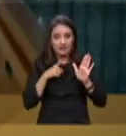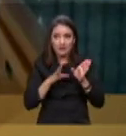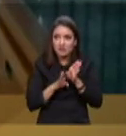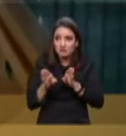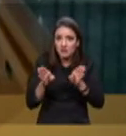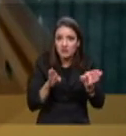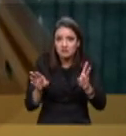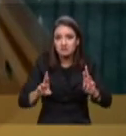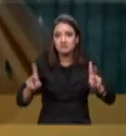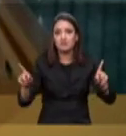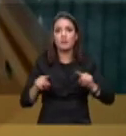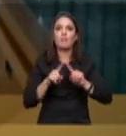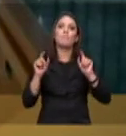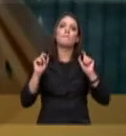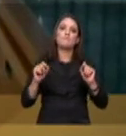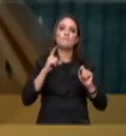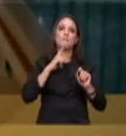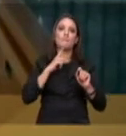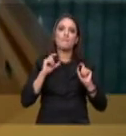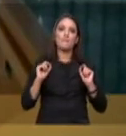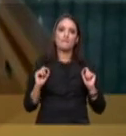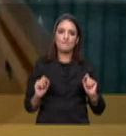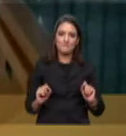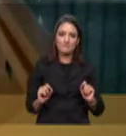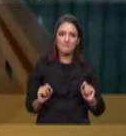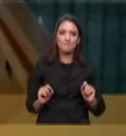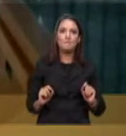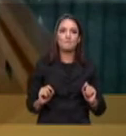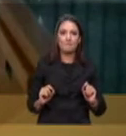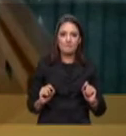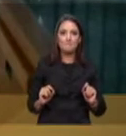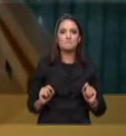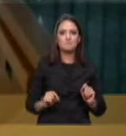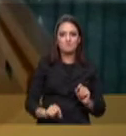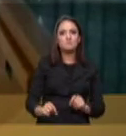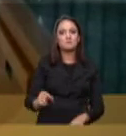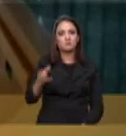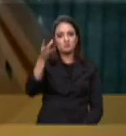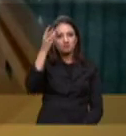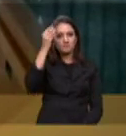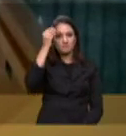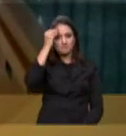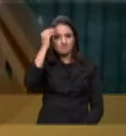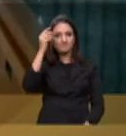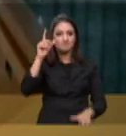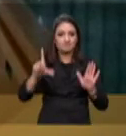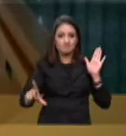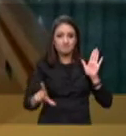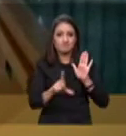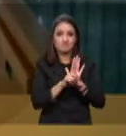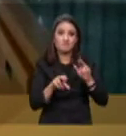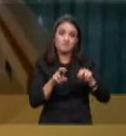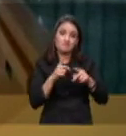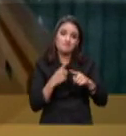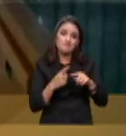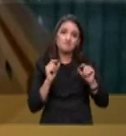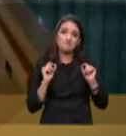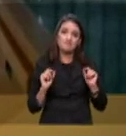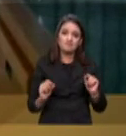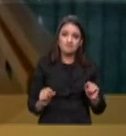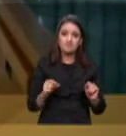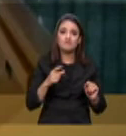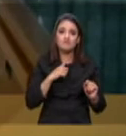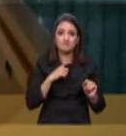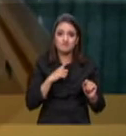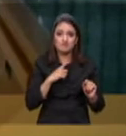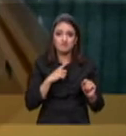substrato fático que não mais prevalece e, portanto, a reinterpretação feita num determinado ponto ou considerar o afastamento